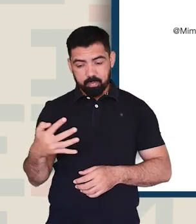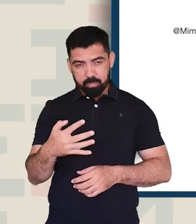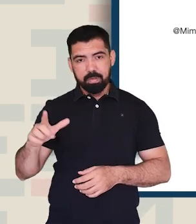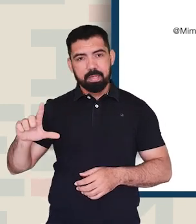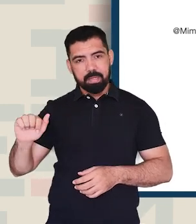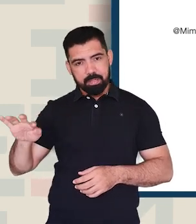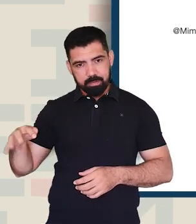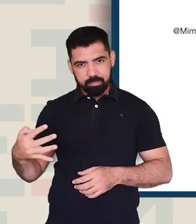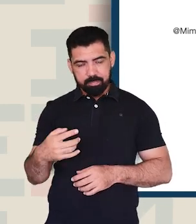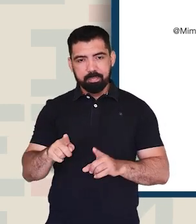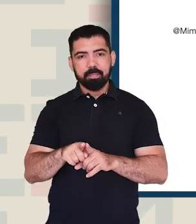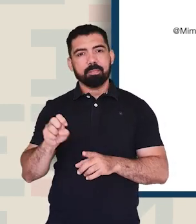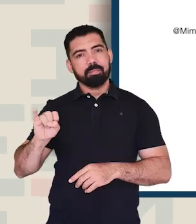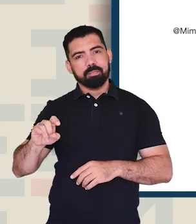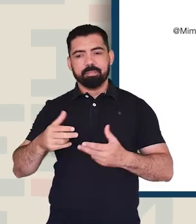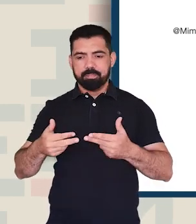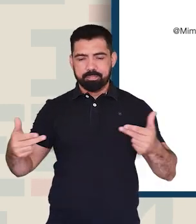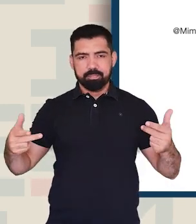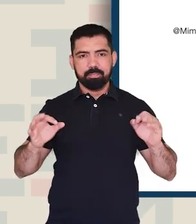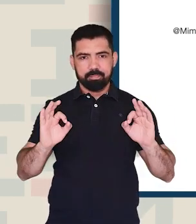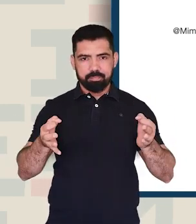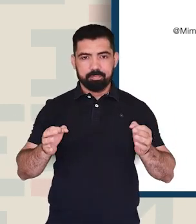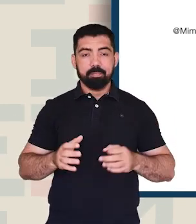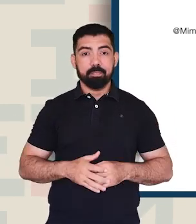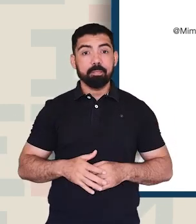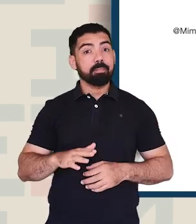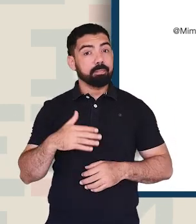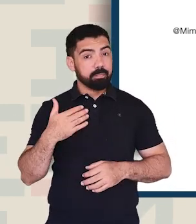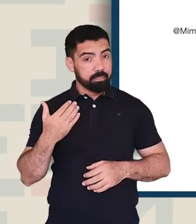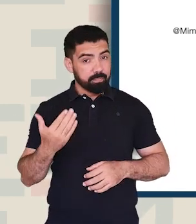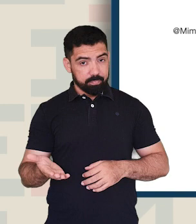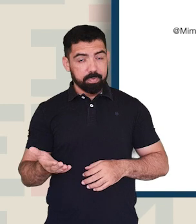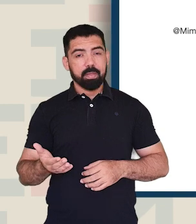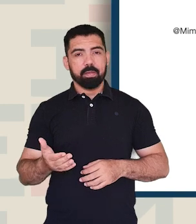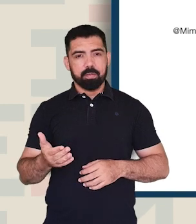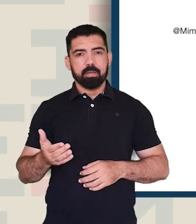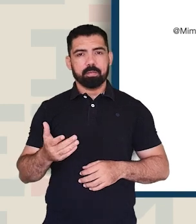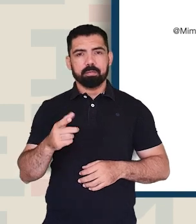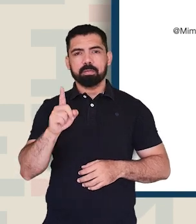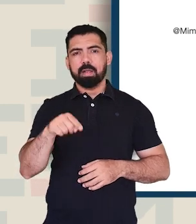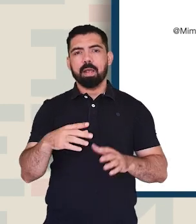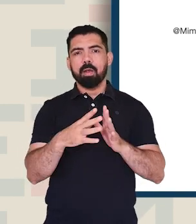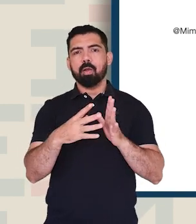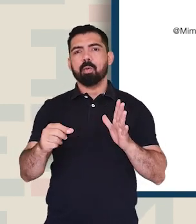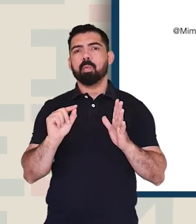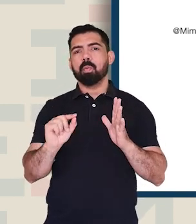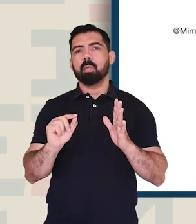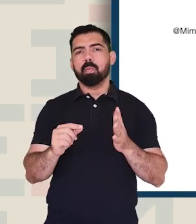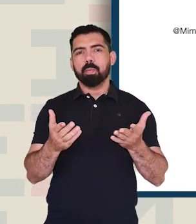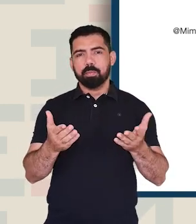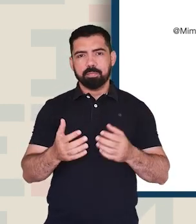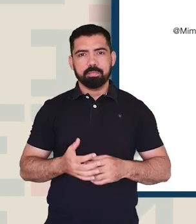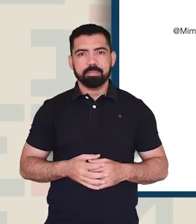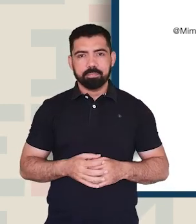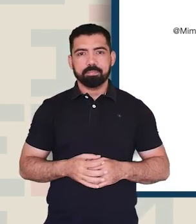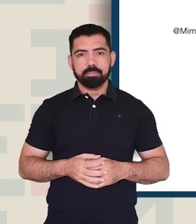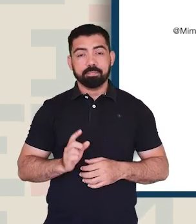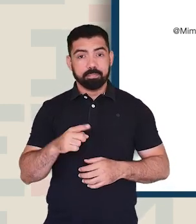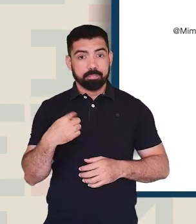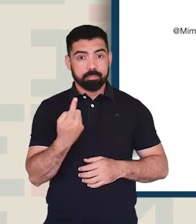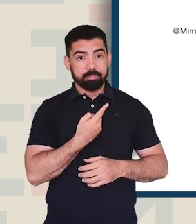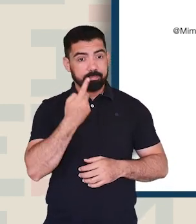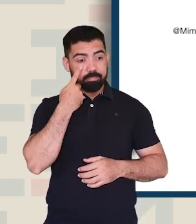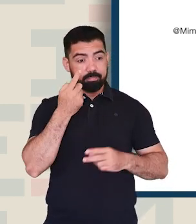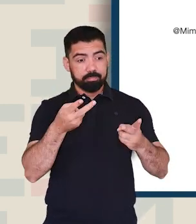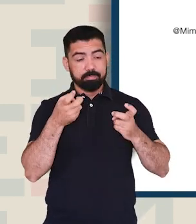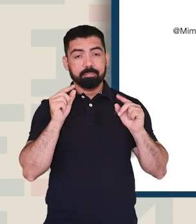lá sustenido, si e o dó, certo? Então, seguindo esse moldezinho, a gente